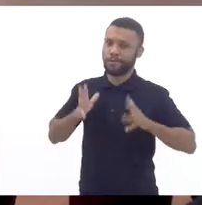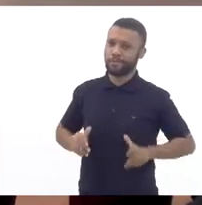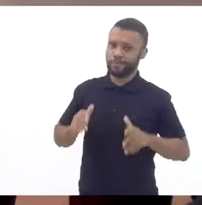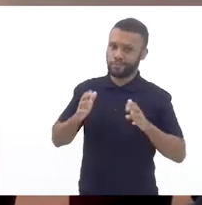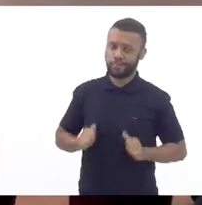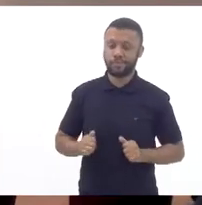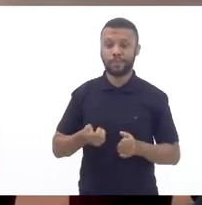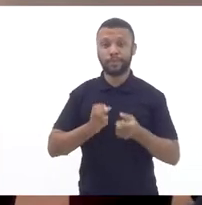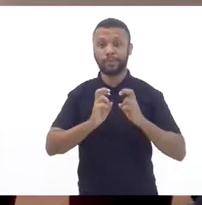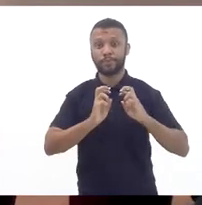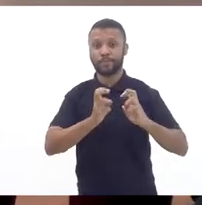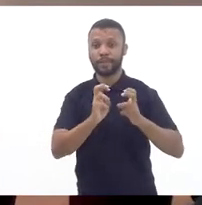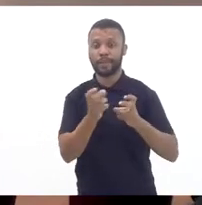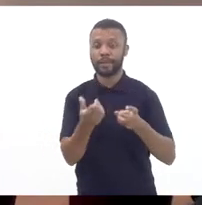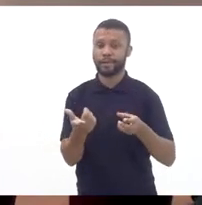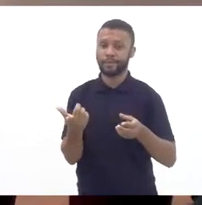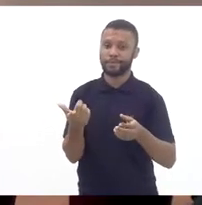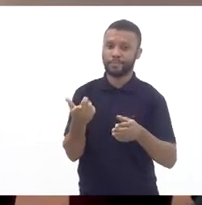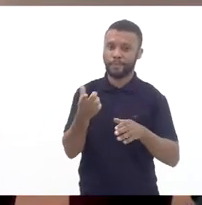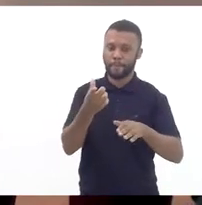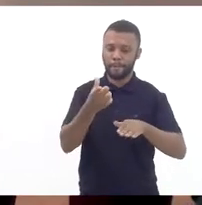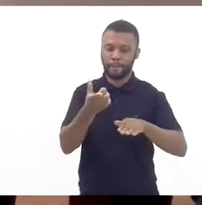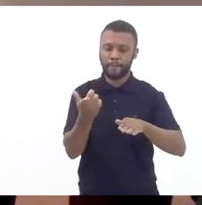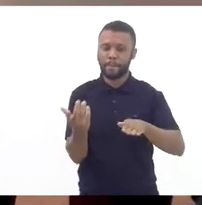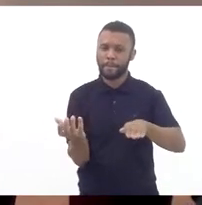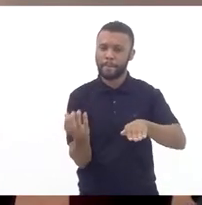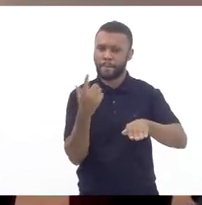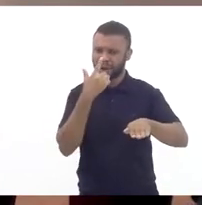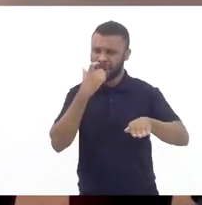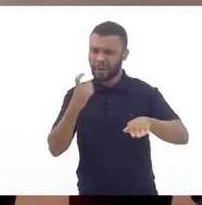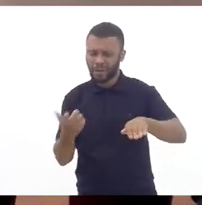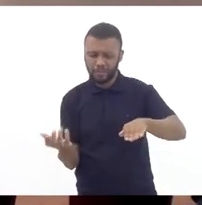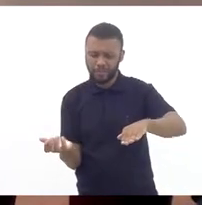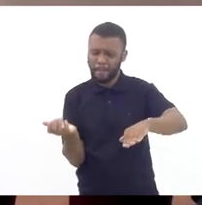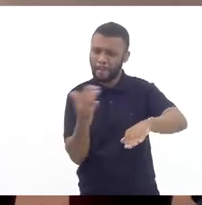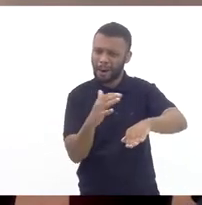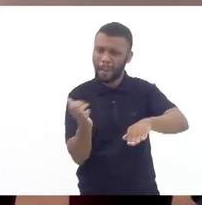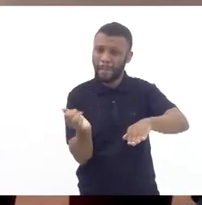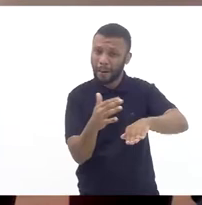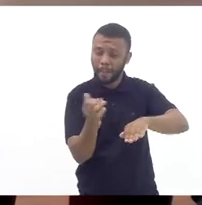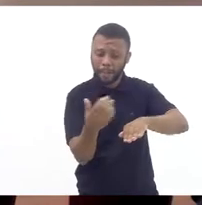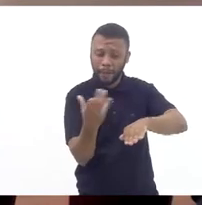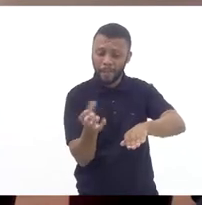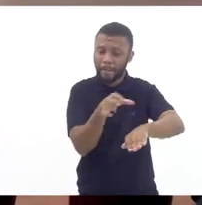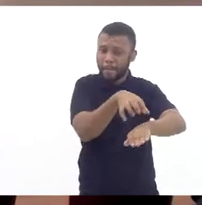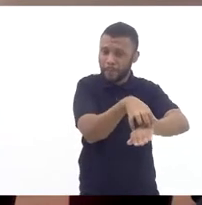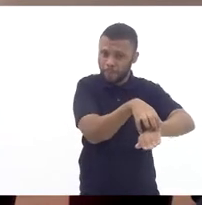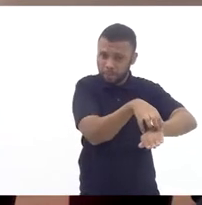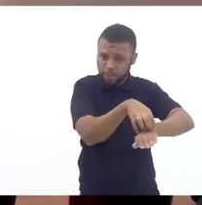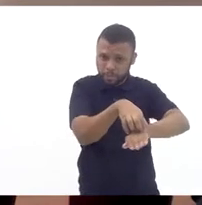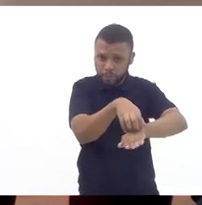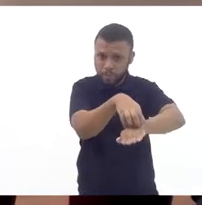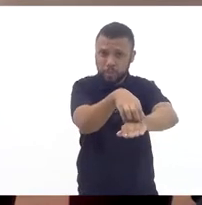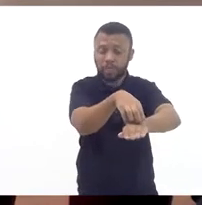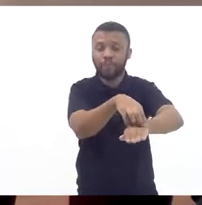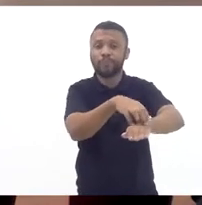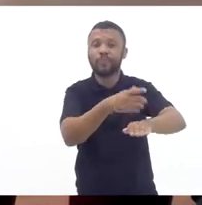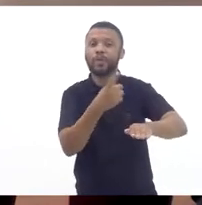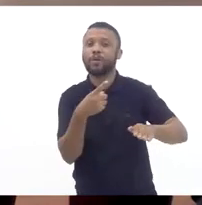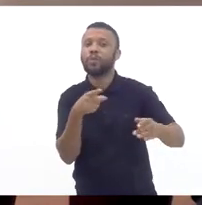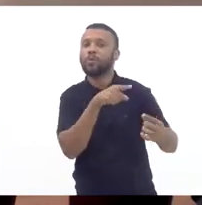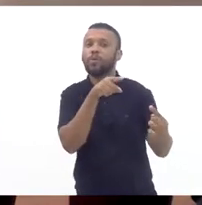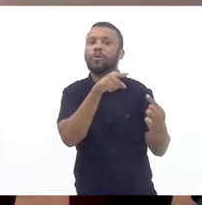plataformas, usamos retroescavadeira para retirar esse lixo da via, colocar na plataforma e levamos para um local de